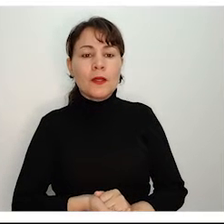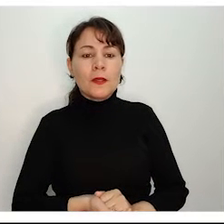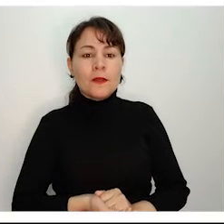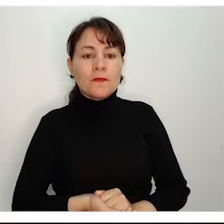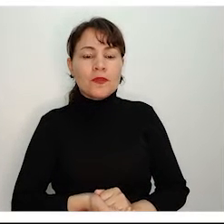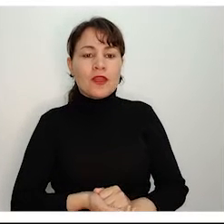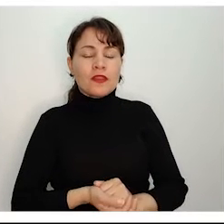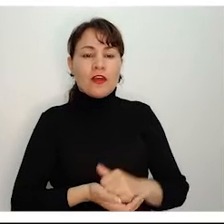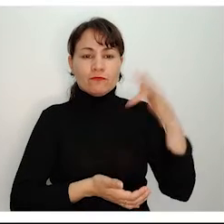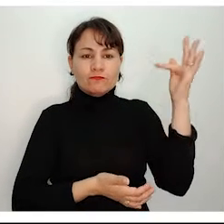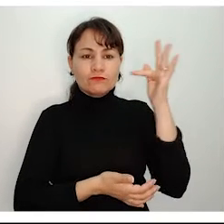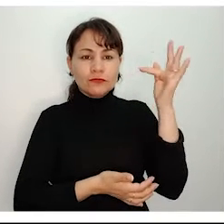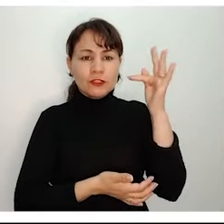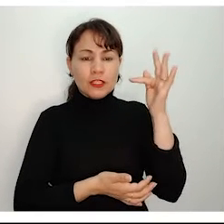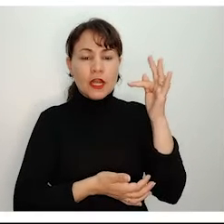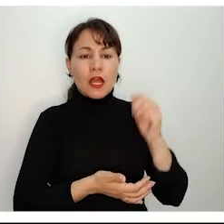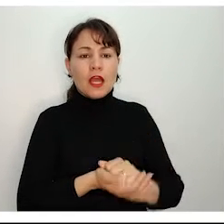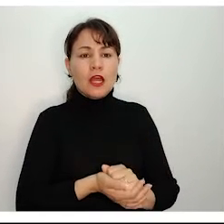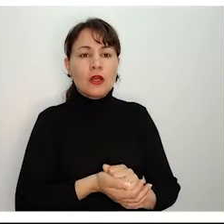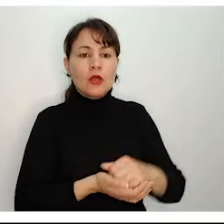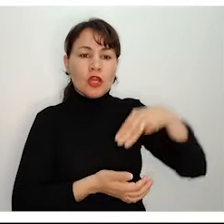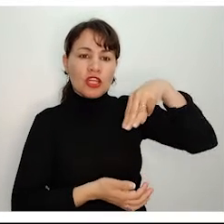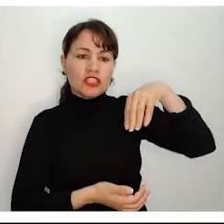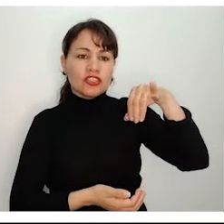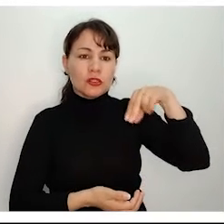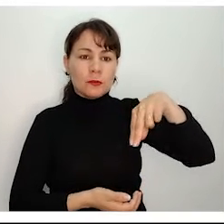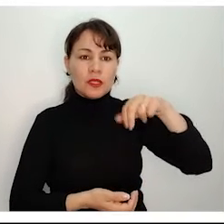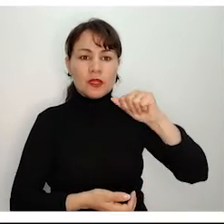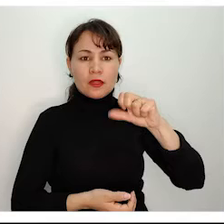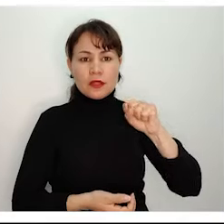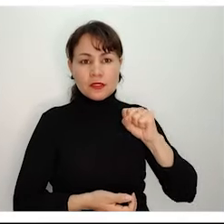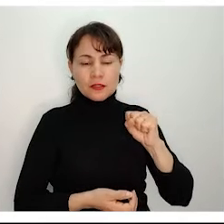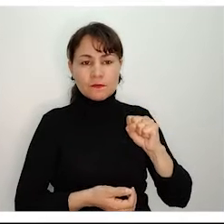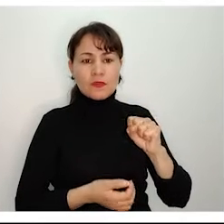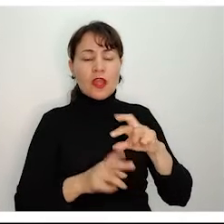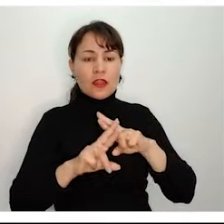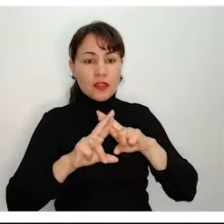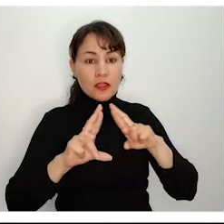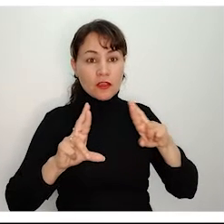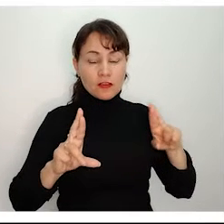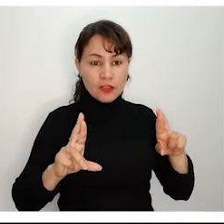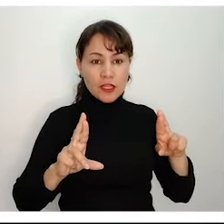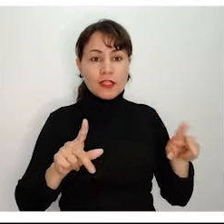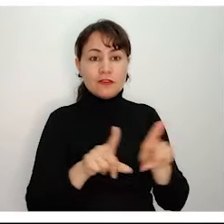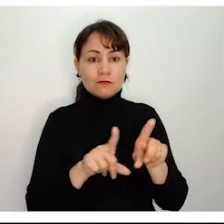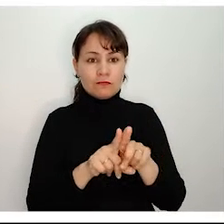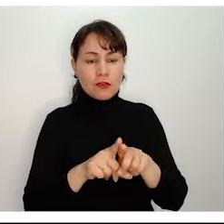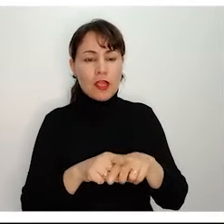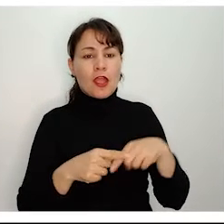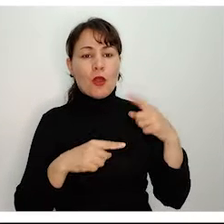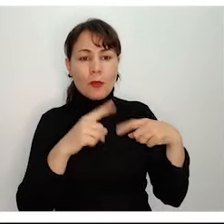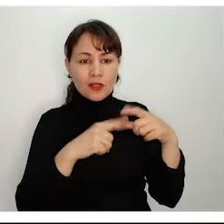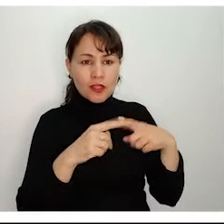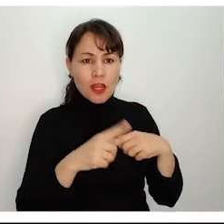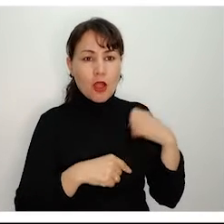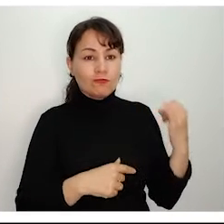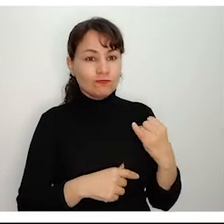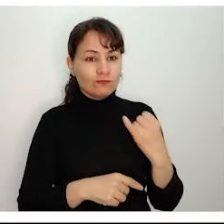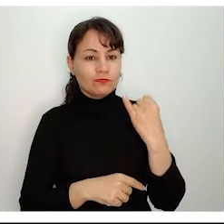Consenza, lá da Universidade Federal de Minas Gerais. Também deixo a referência aqui para vocês, é um material